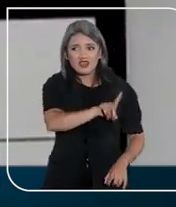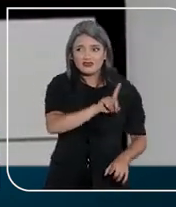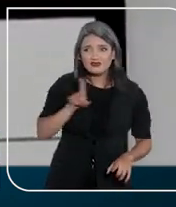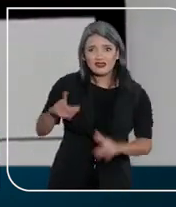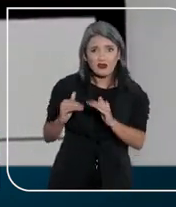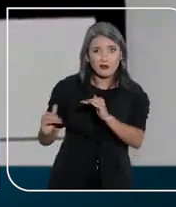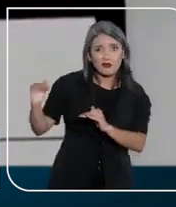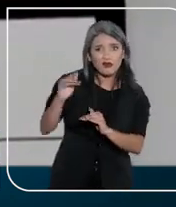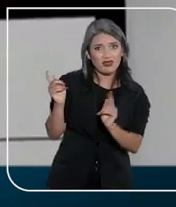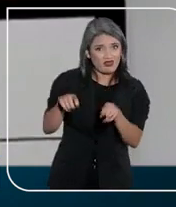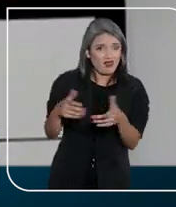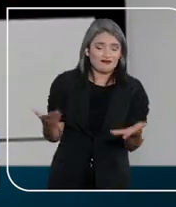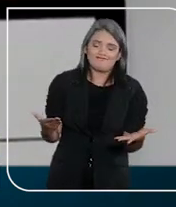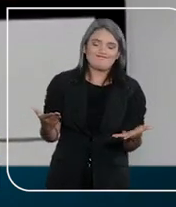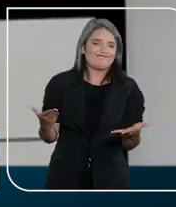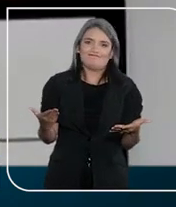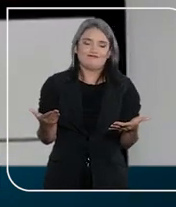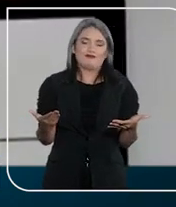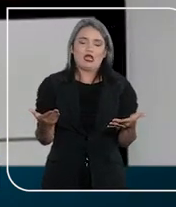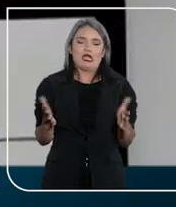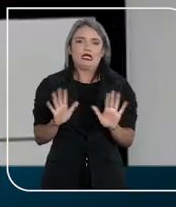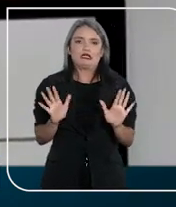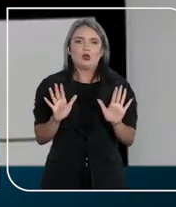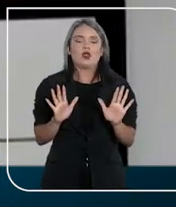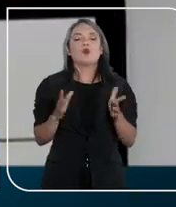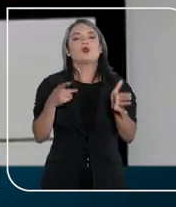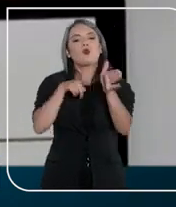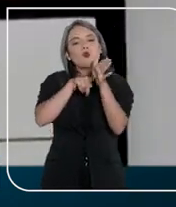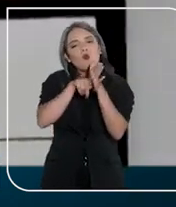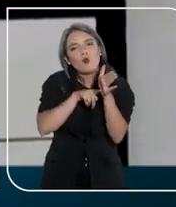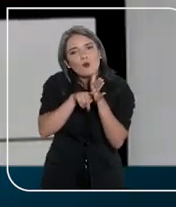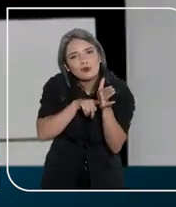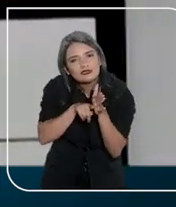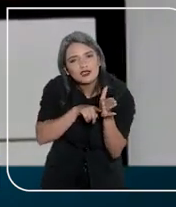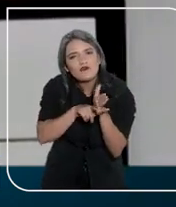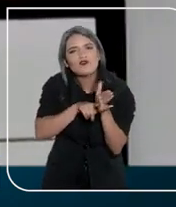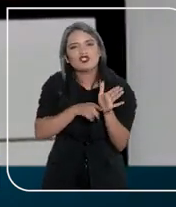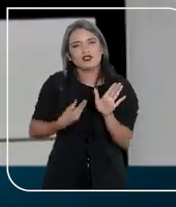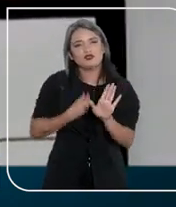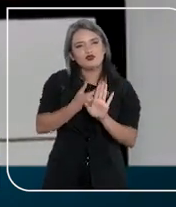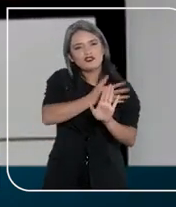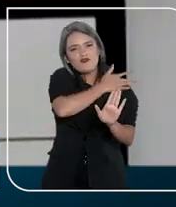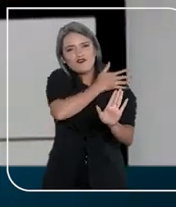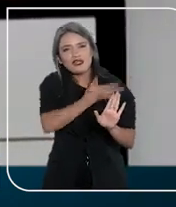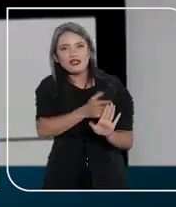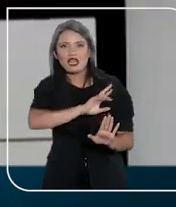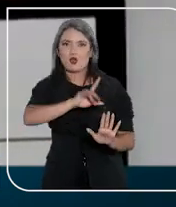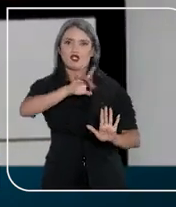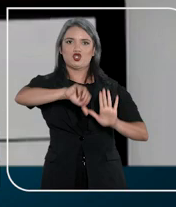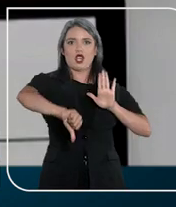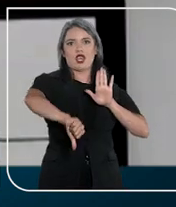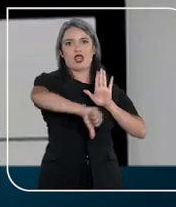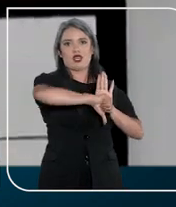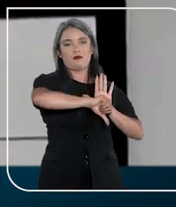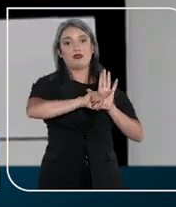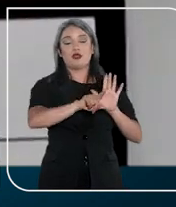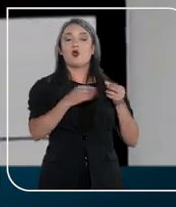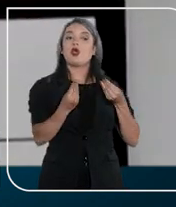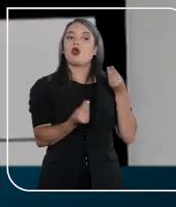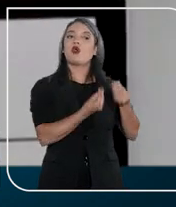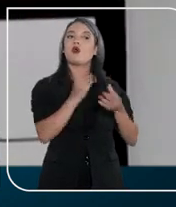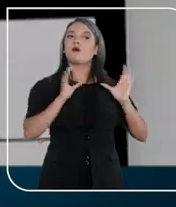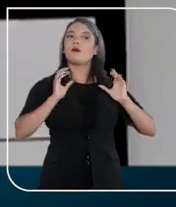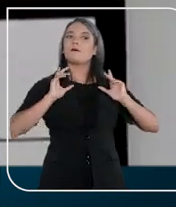não necessariamente vai incluir aquela pessoa que tenha apenas histórico criminal. A conduta do indivíduo